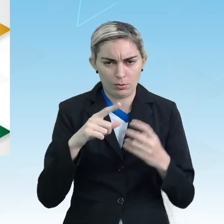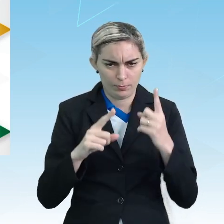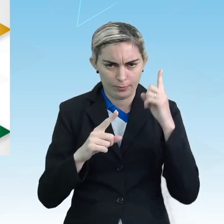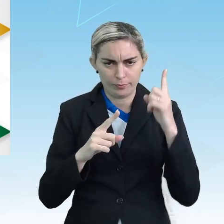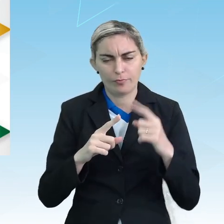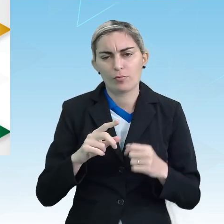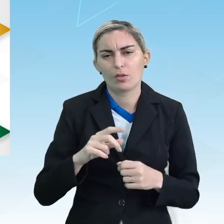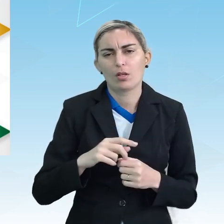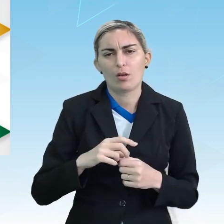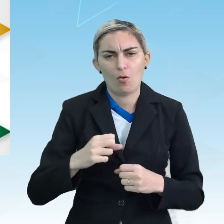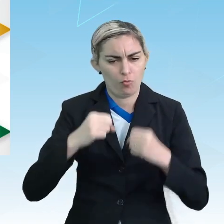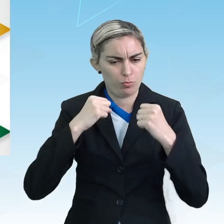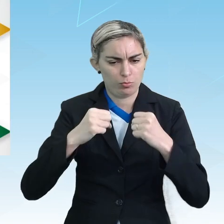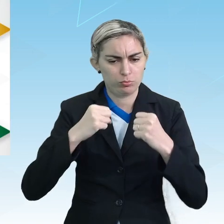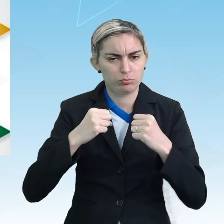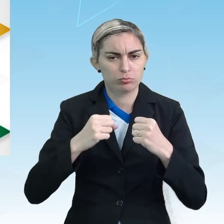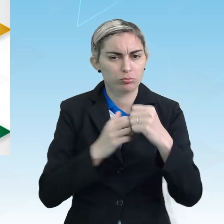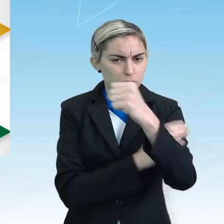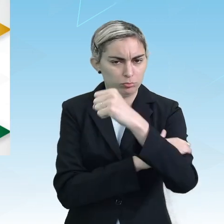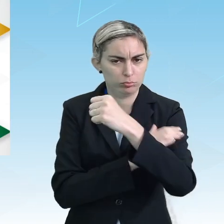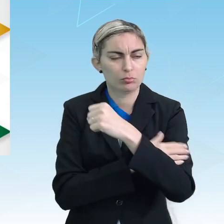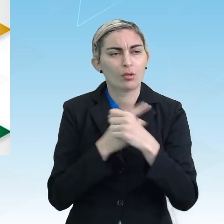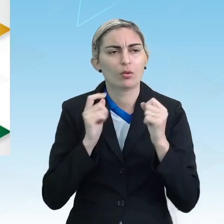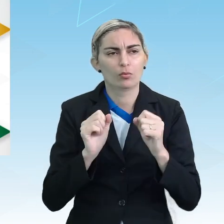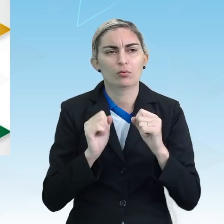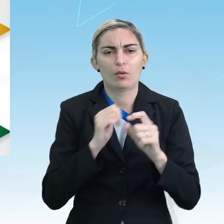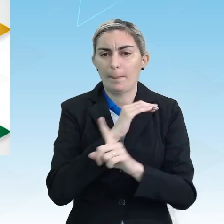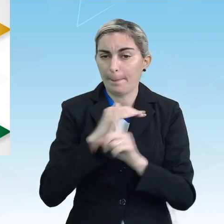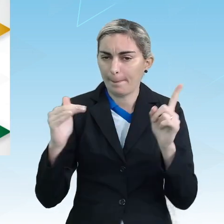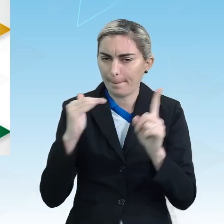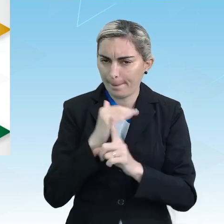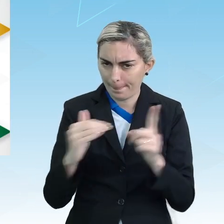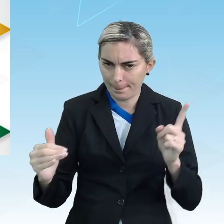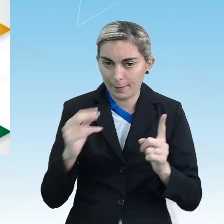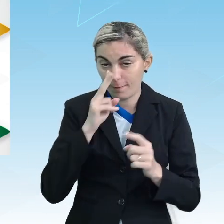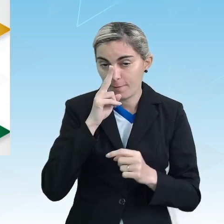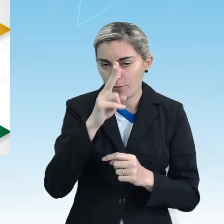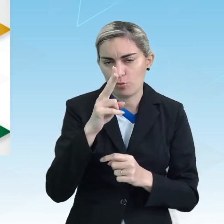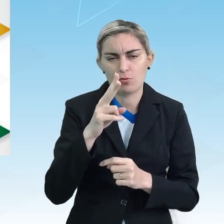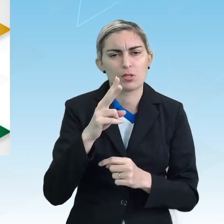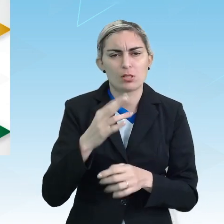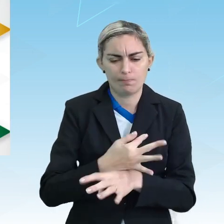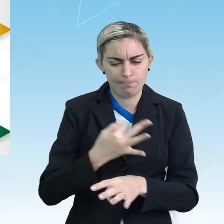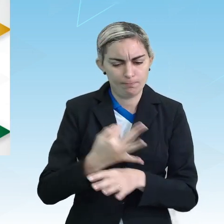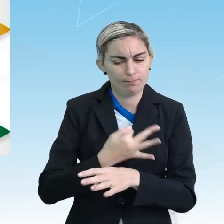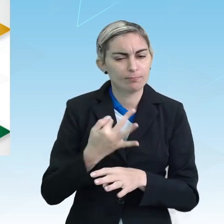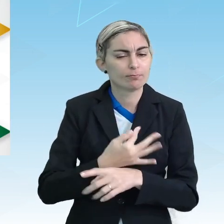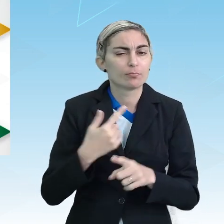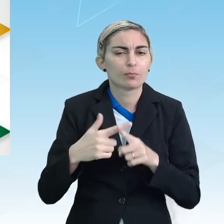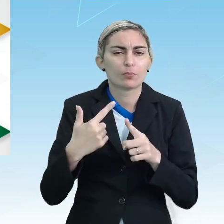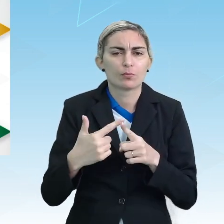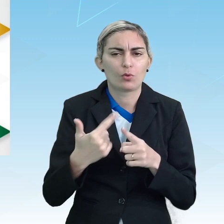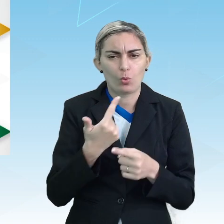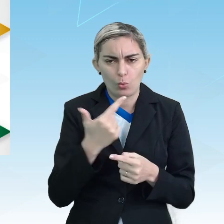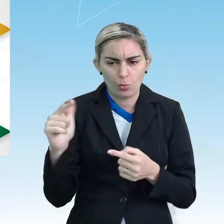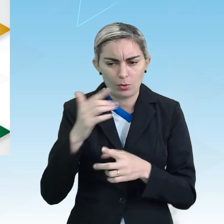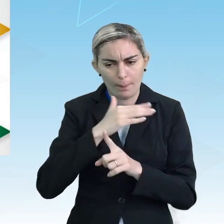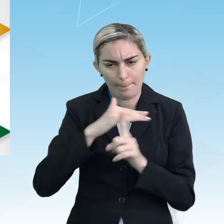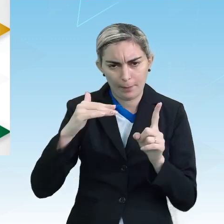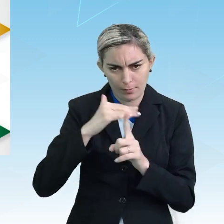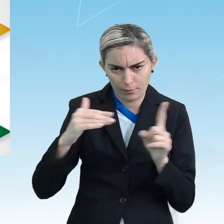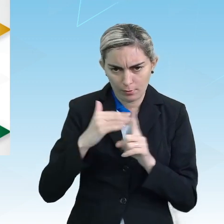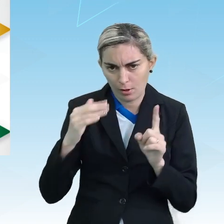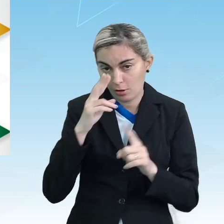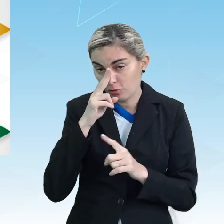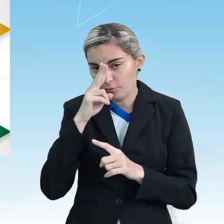a força potente ela deve ser a metade da força resistente, pois a outra metade da